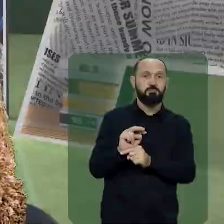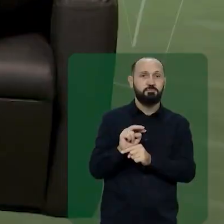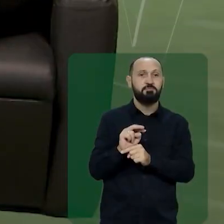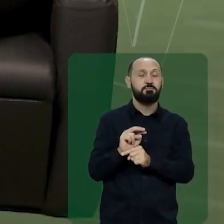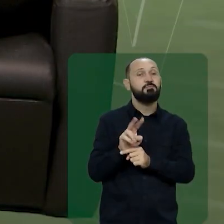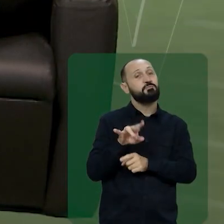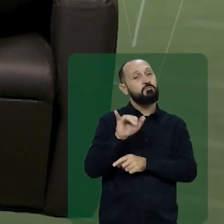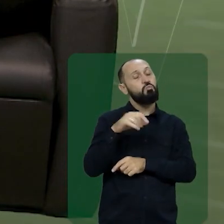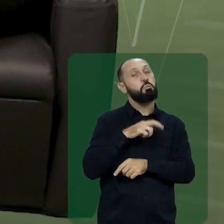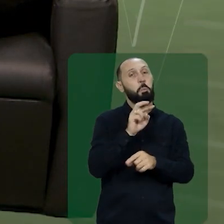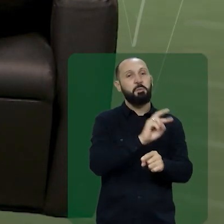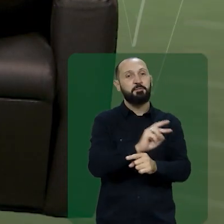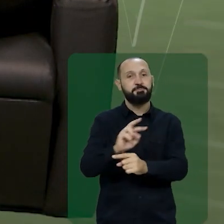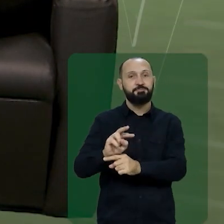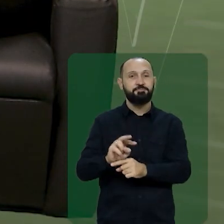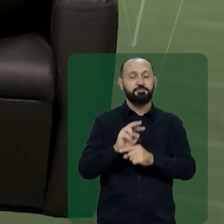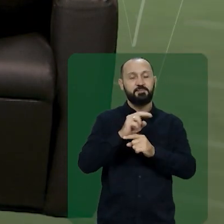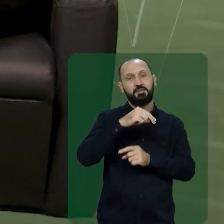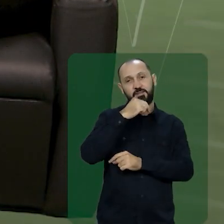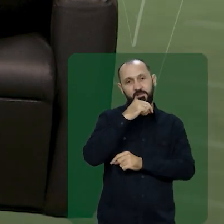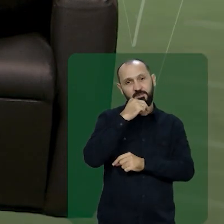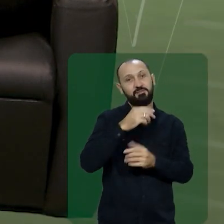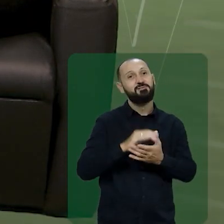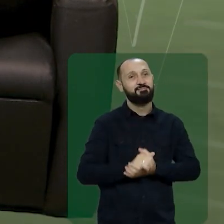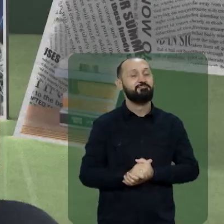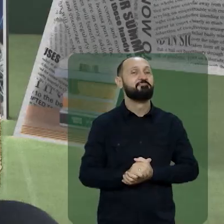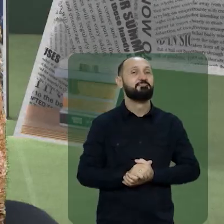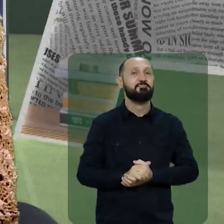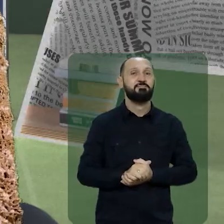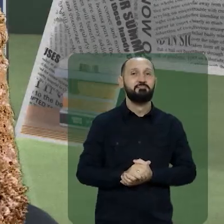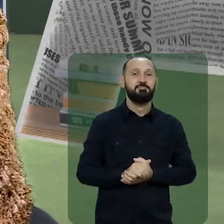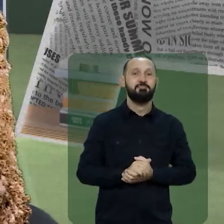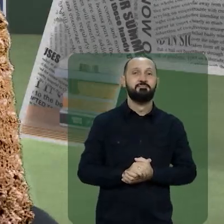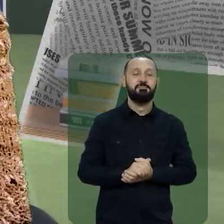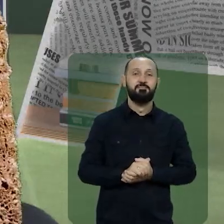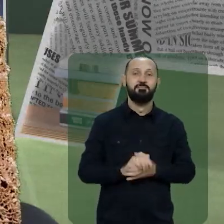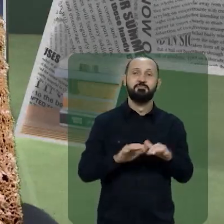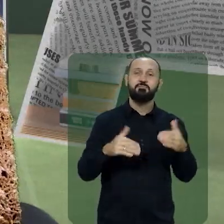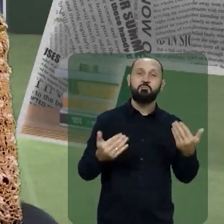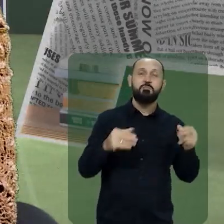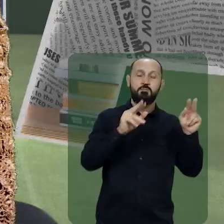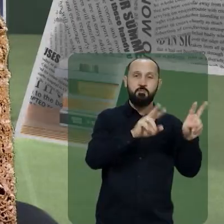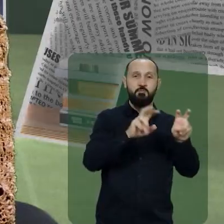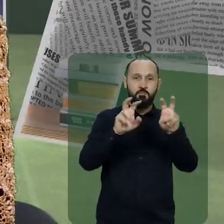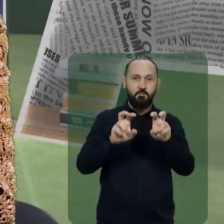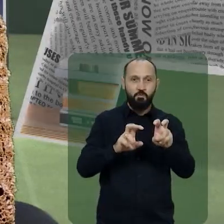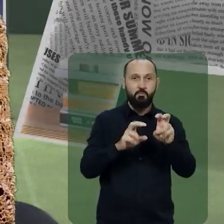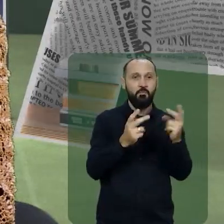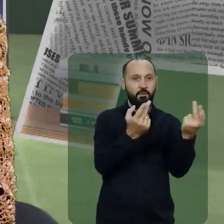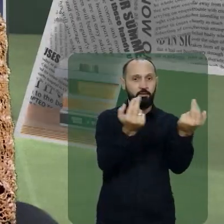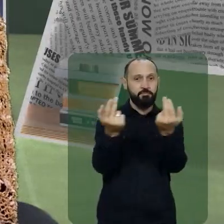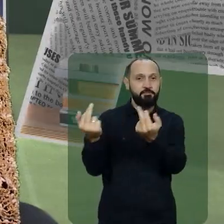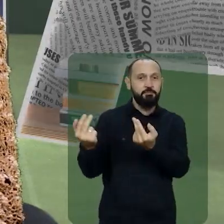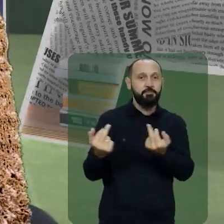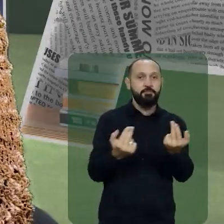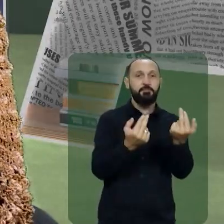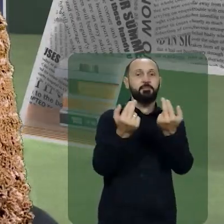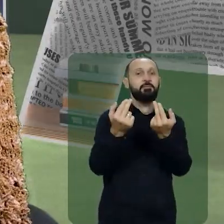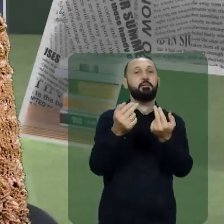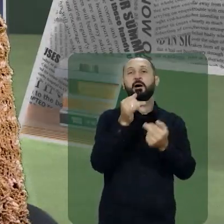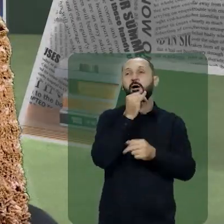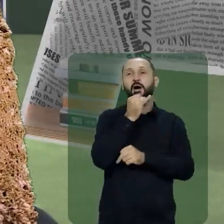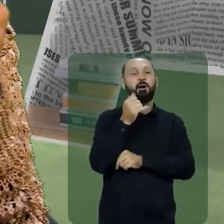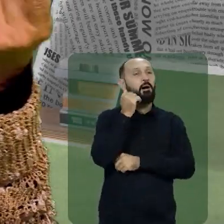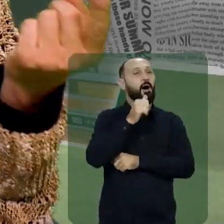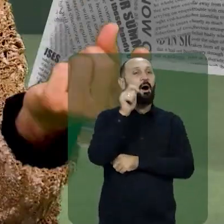que vai cuidar dos netos. E aí as pautas são as mesmas, né? Então a